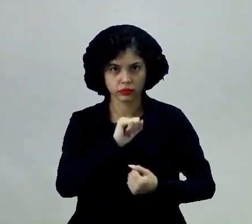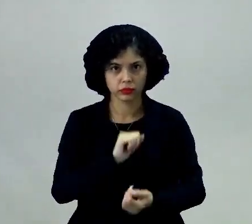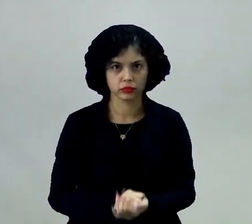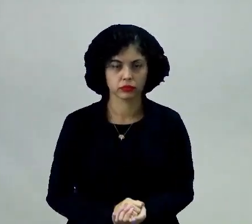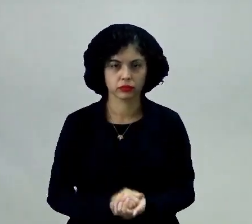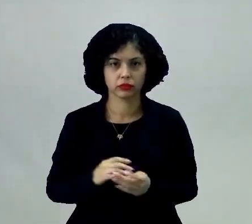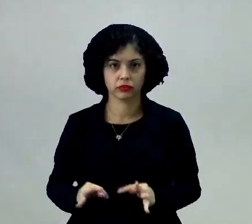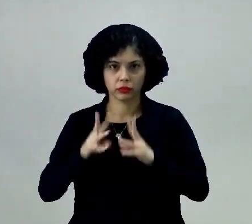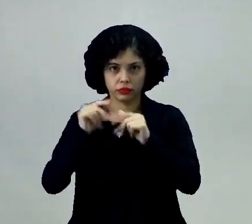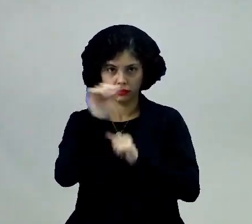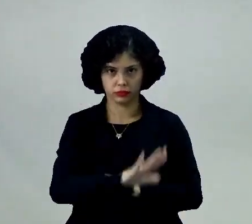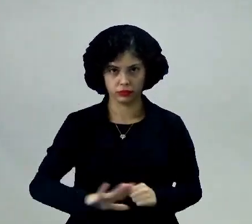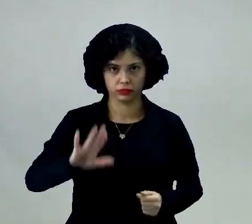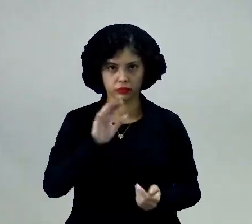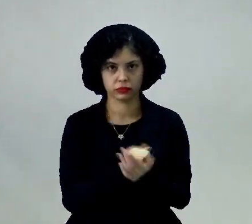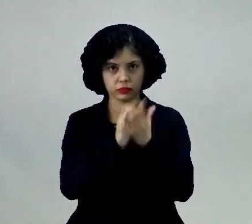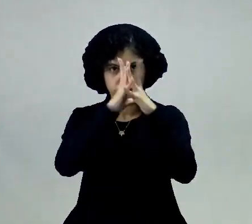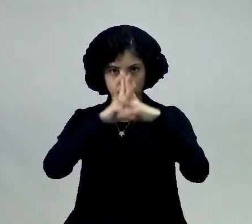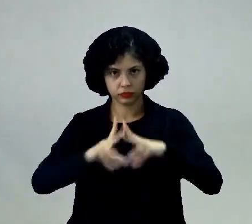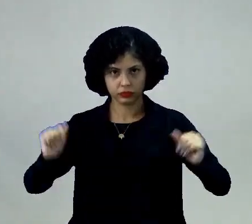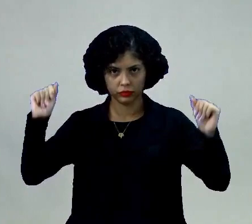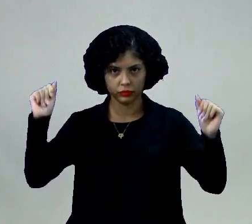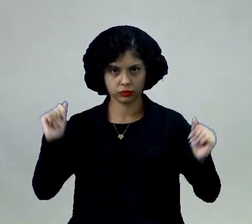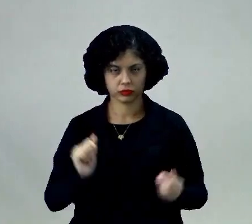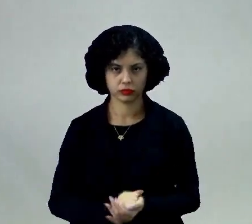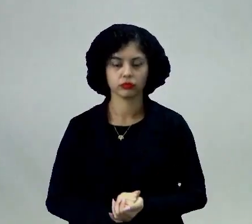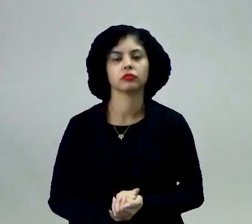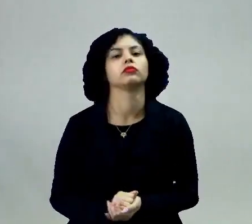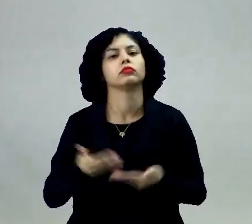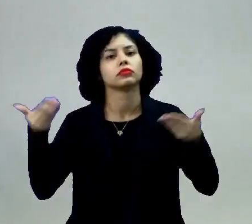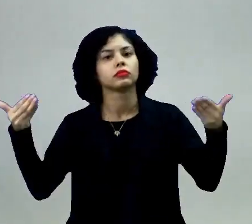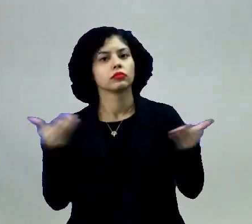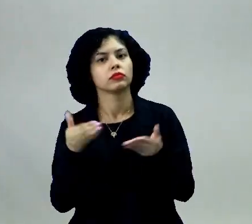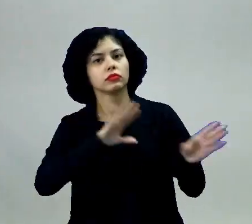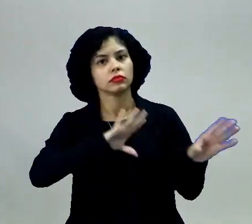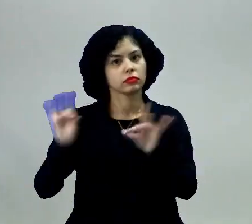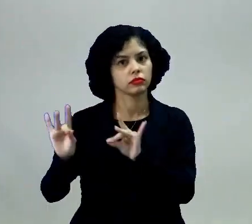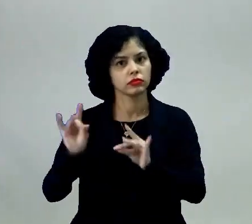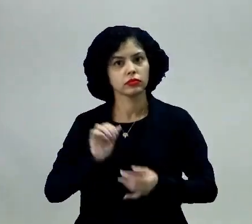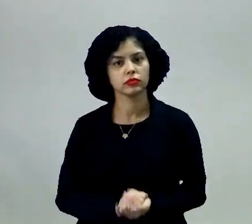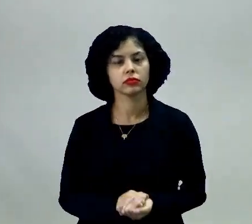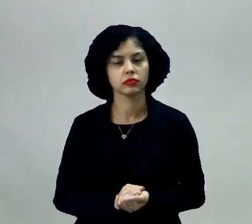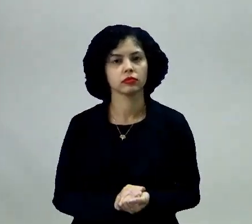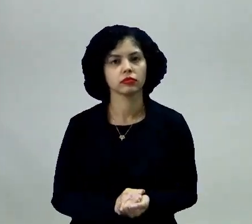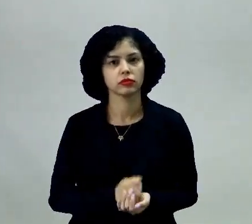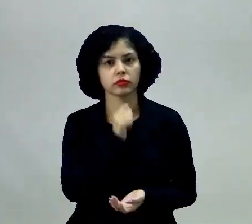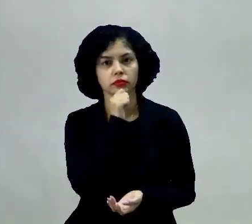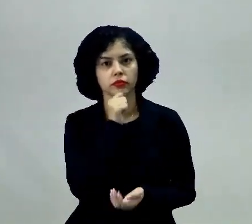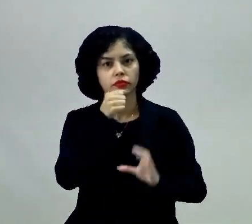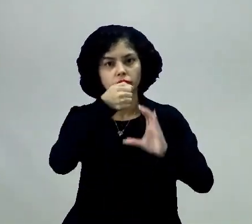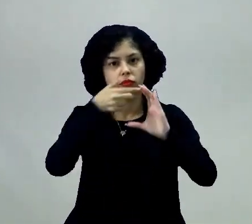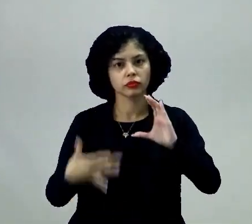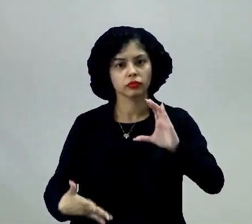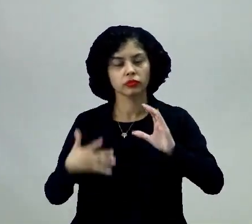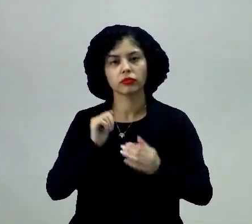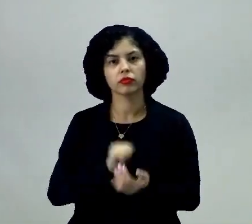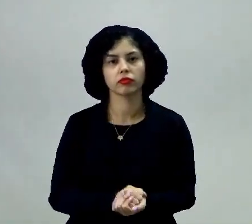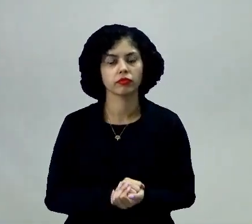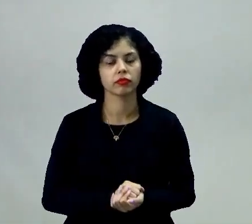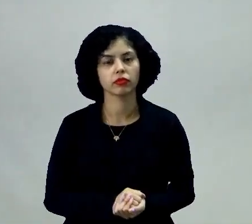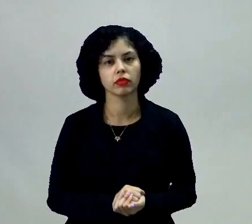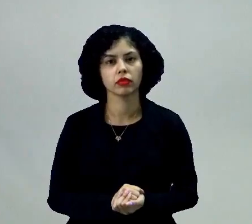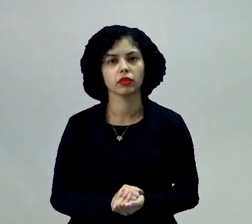inteiro, essa questão da degradação ambiental. Agora me reportando a questão das espécies animais e